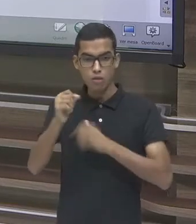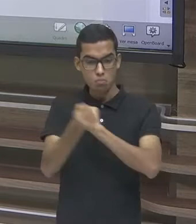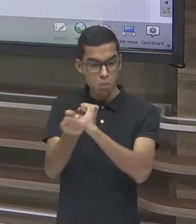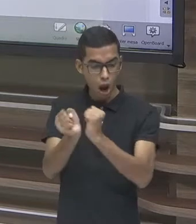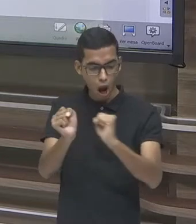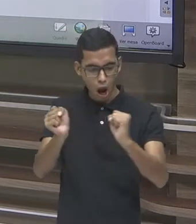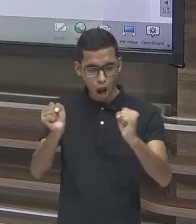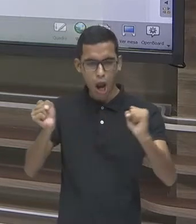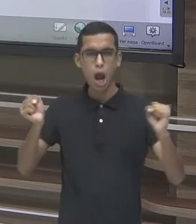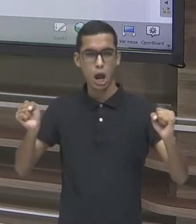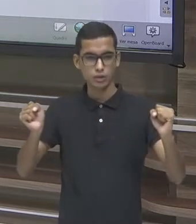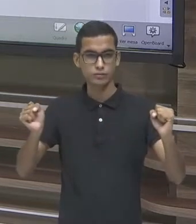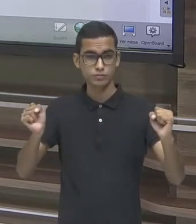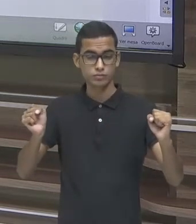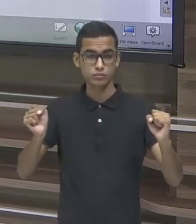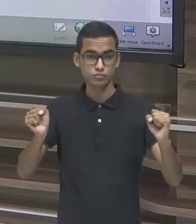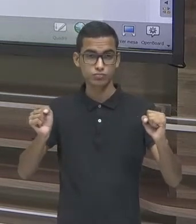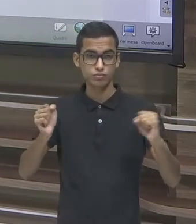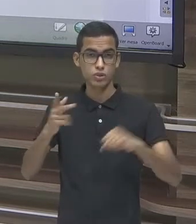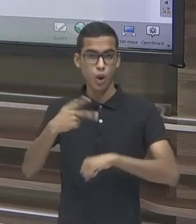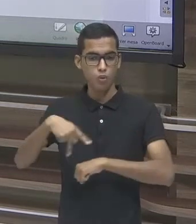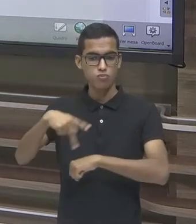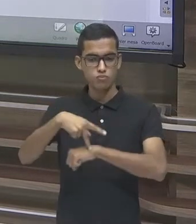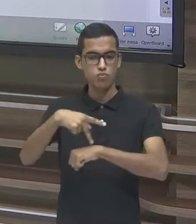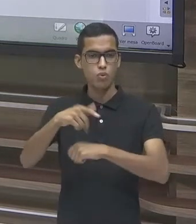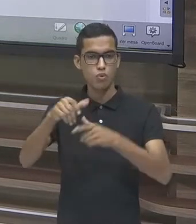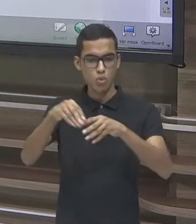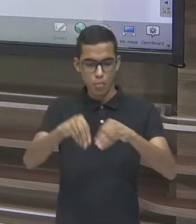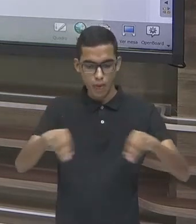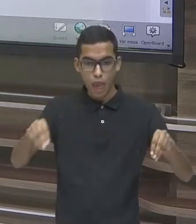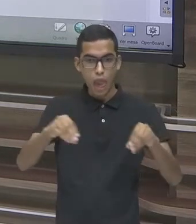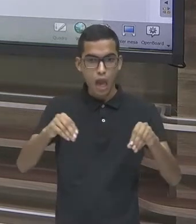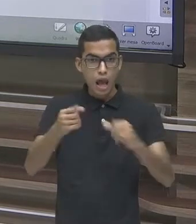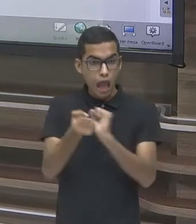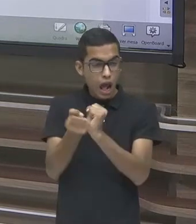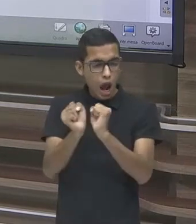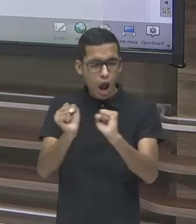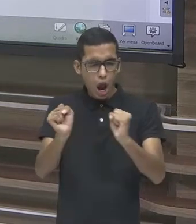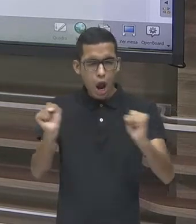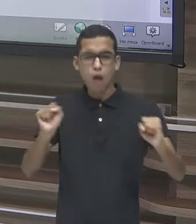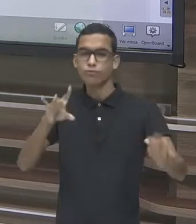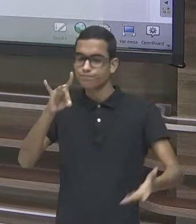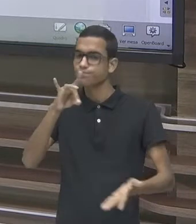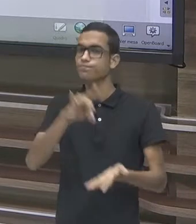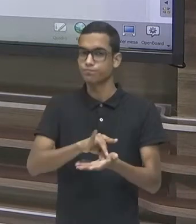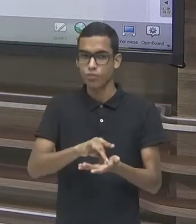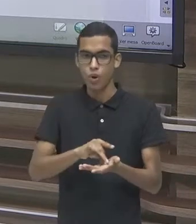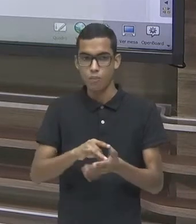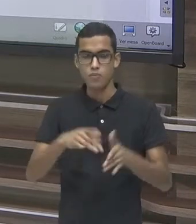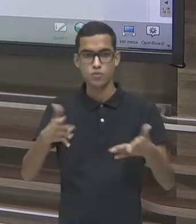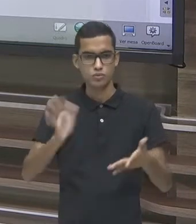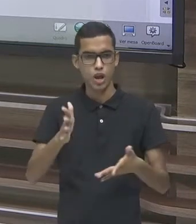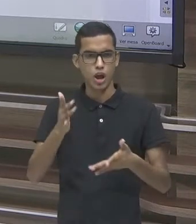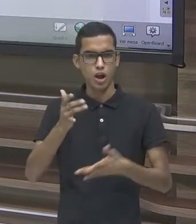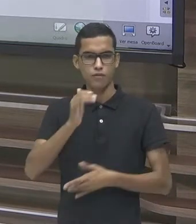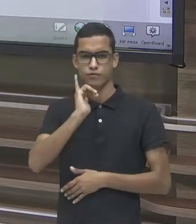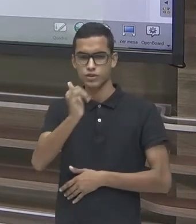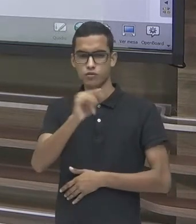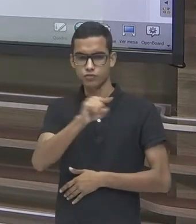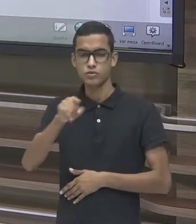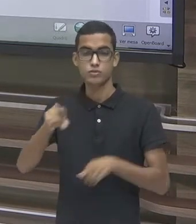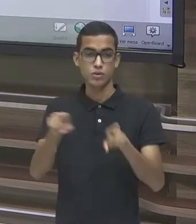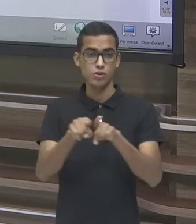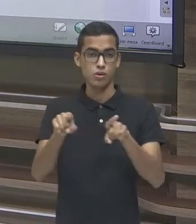maiores países em relação ao seu tamanho, em extensão territorial. E como eu falei também, os Estados Unidos ele vai